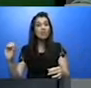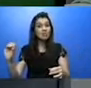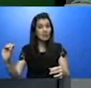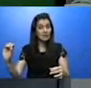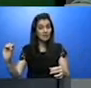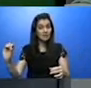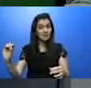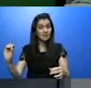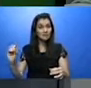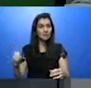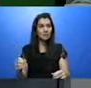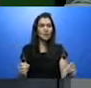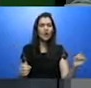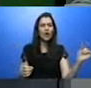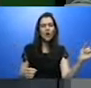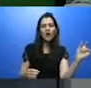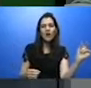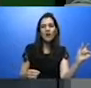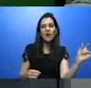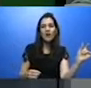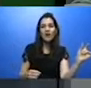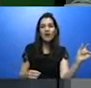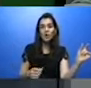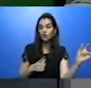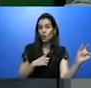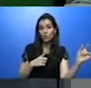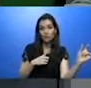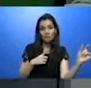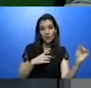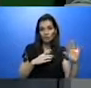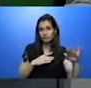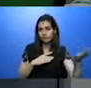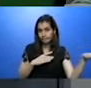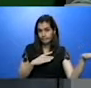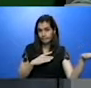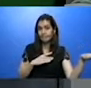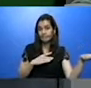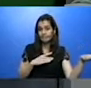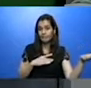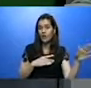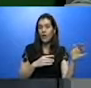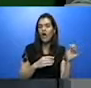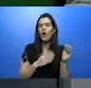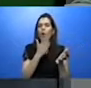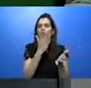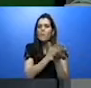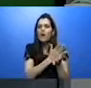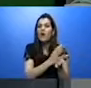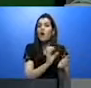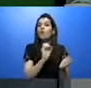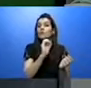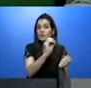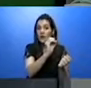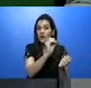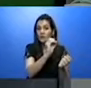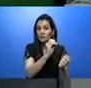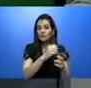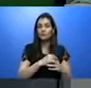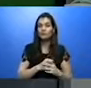Esse comecinho aqui, ó, a gente não pode considerar, tá bom? Até chegar no 0. Nós começamos a partir do